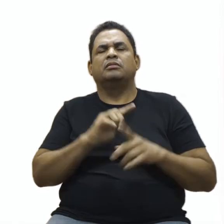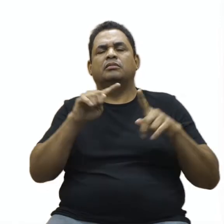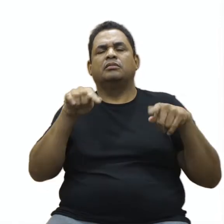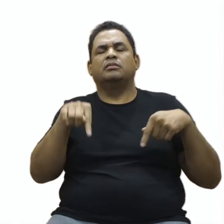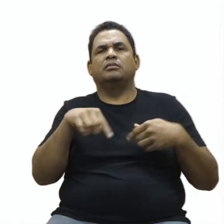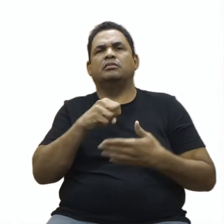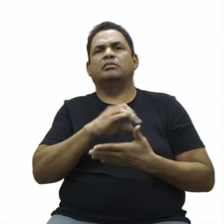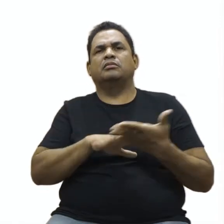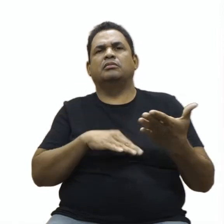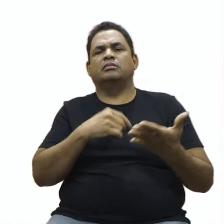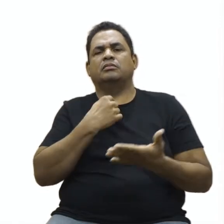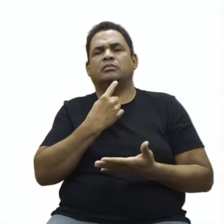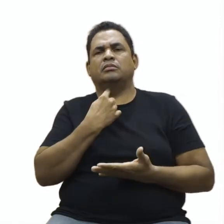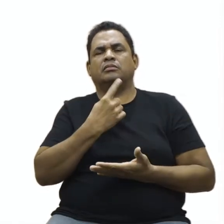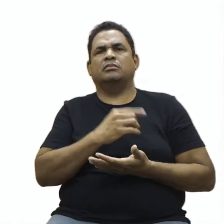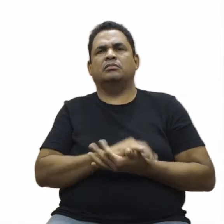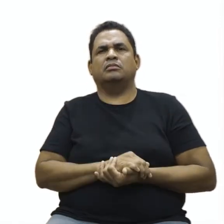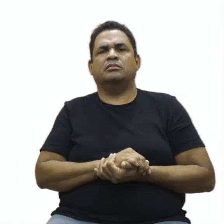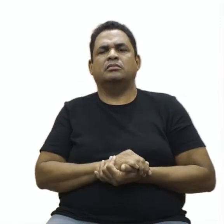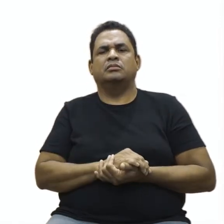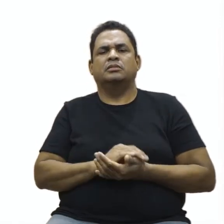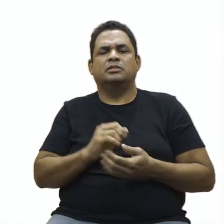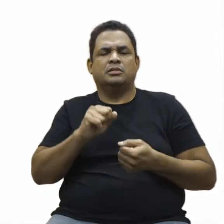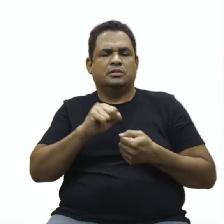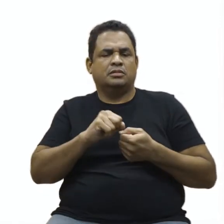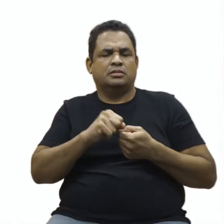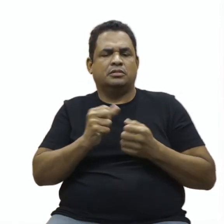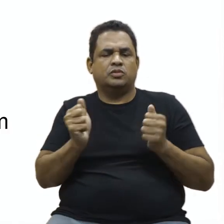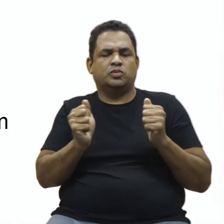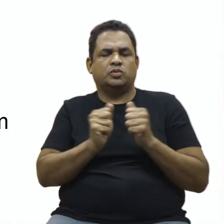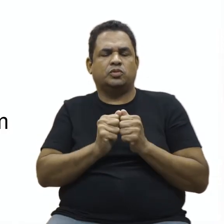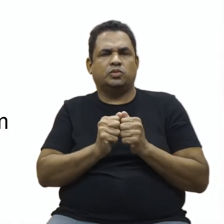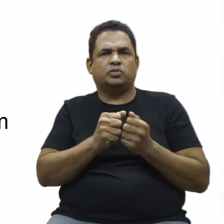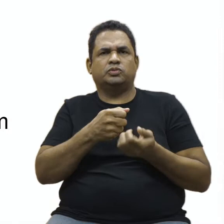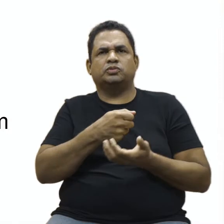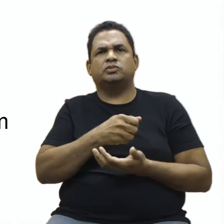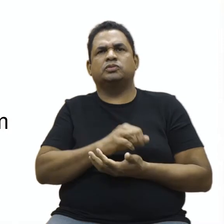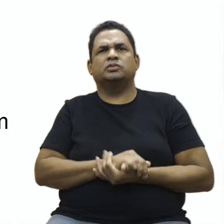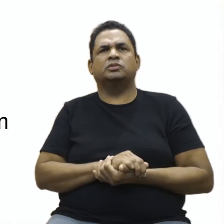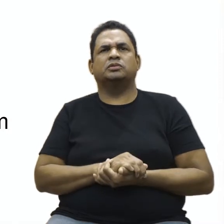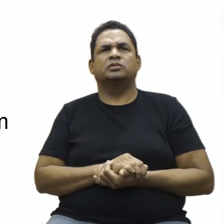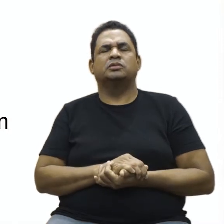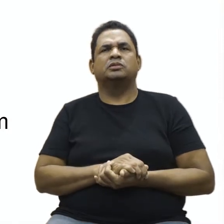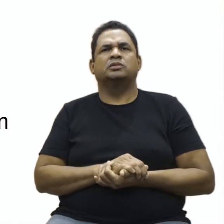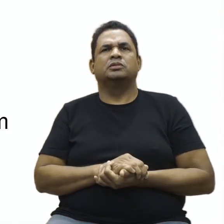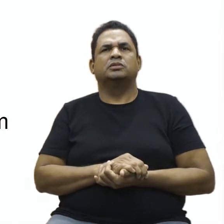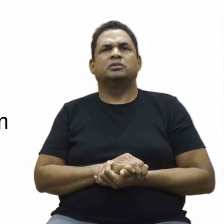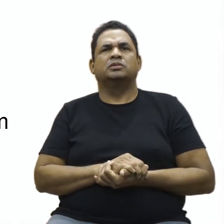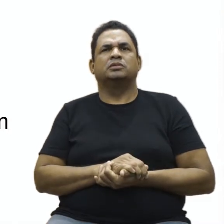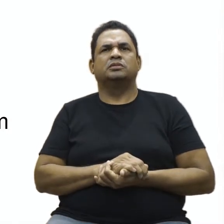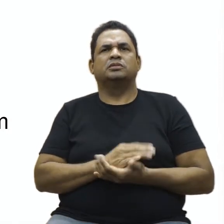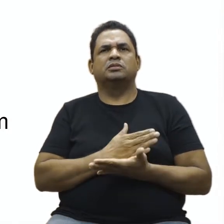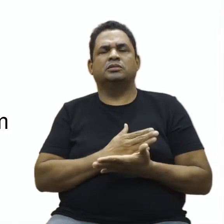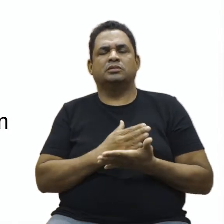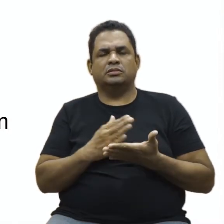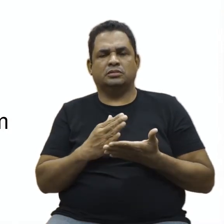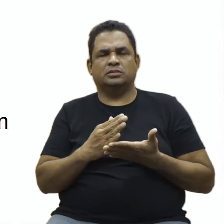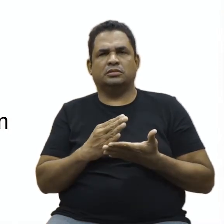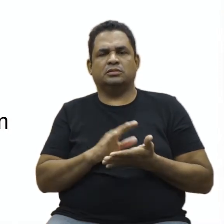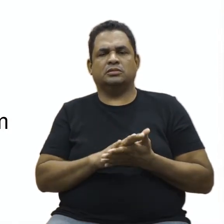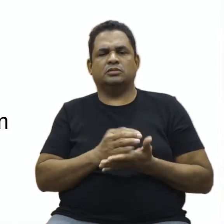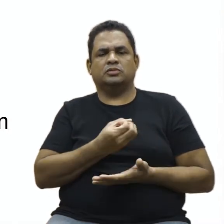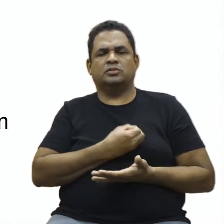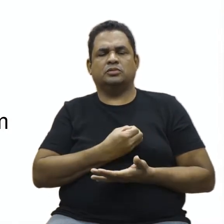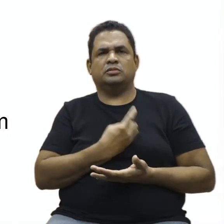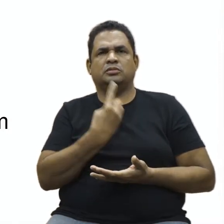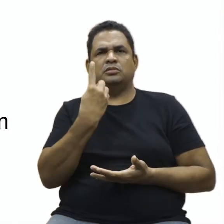tirar as nossas dúvidas, né? Resolver juntos aqui o conteúdo. Então, a gente começa com a questão 1.